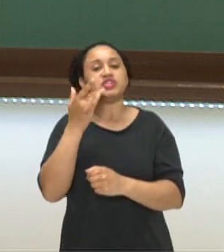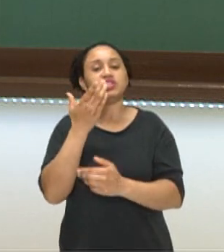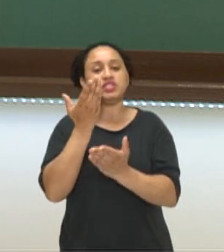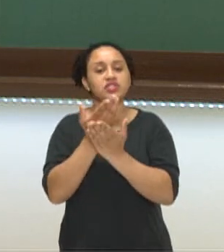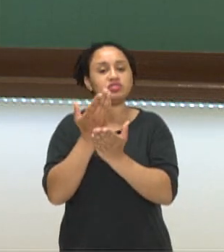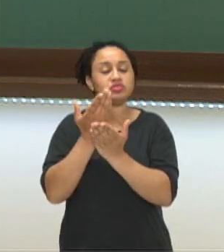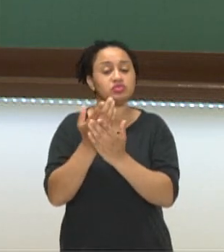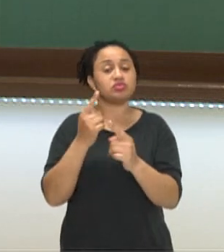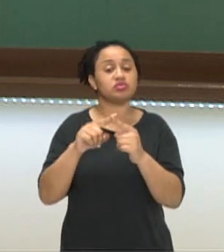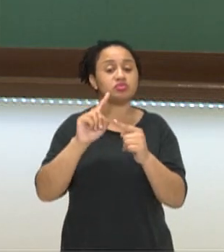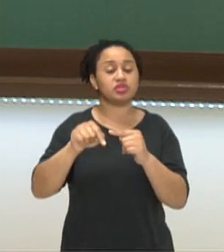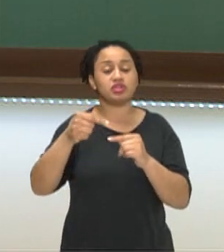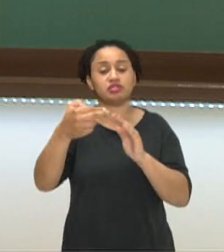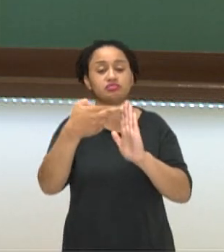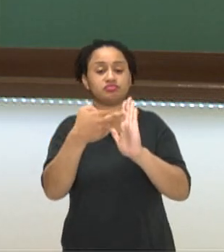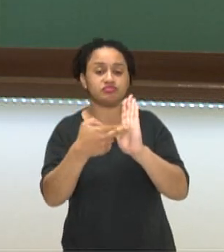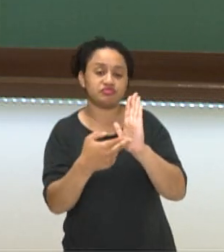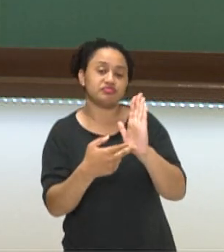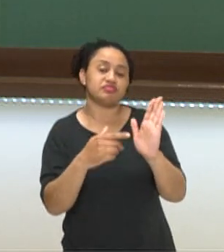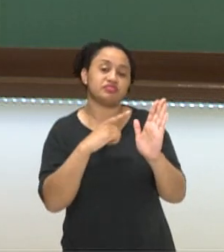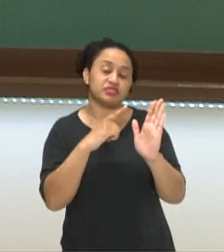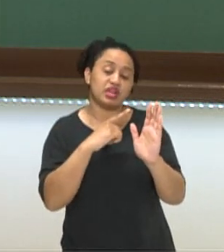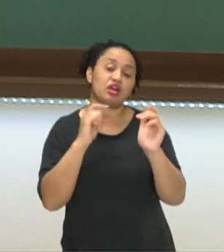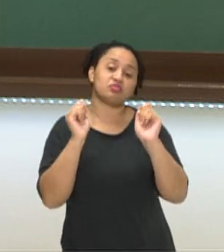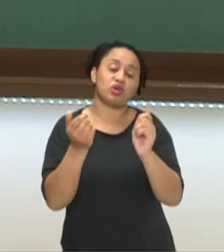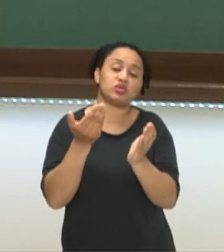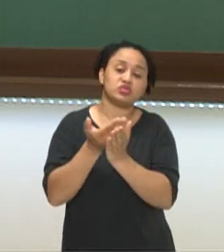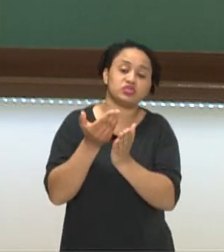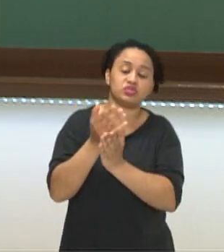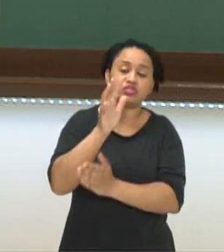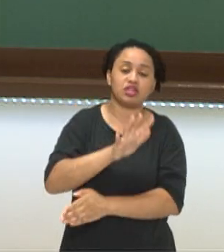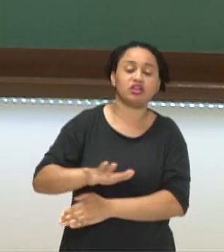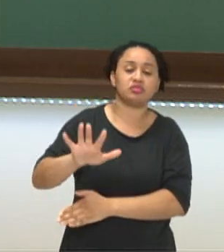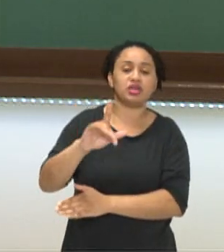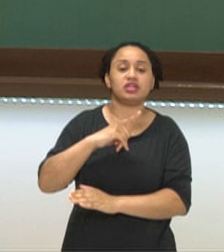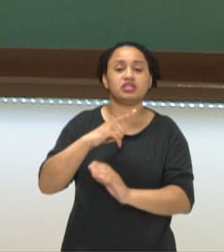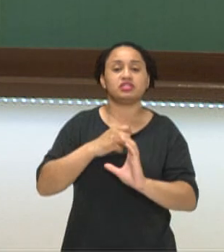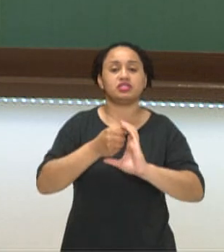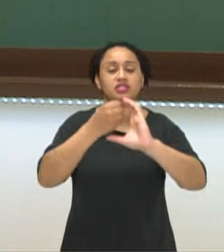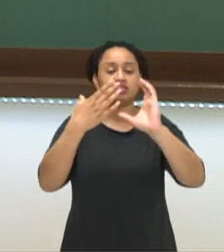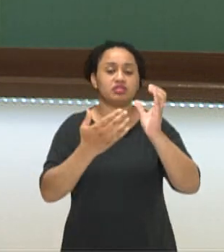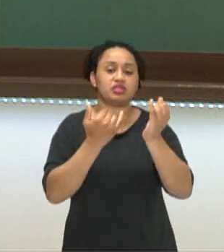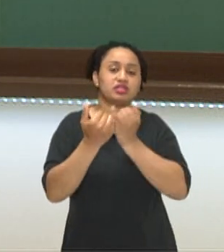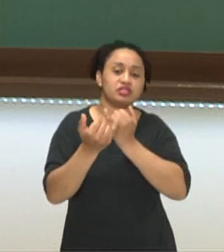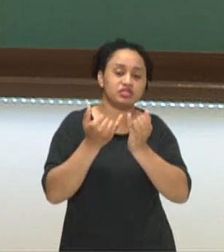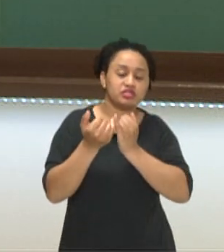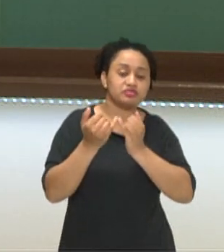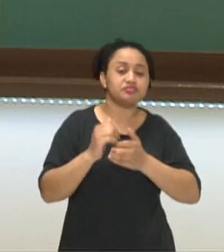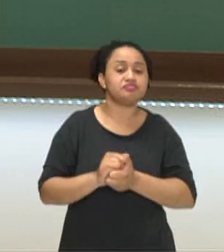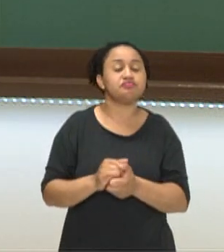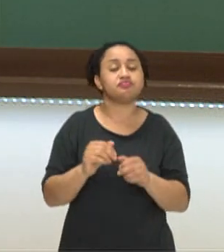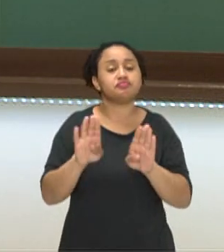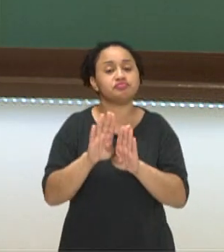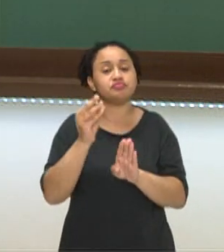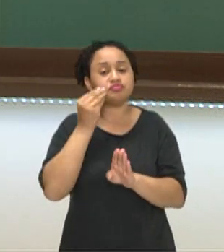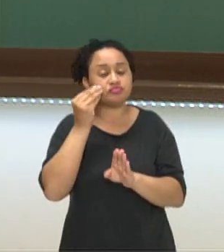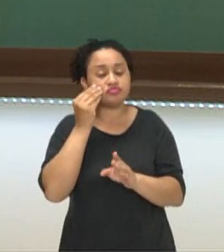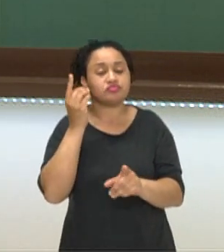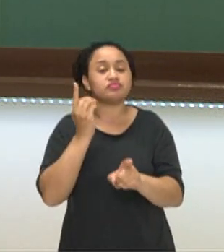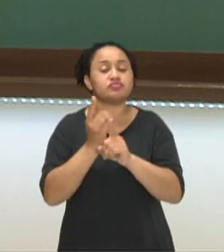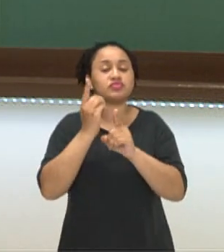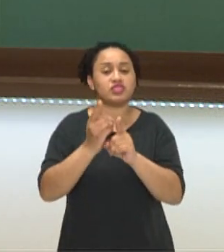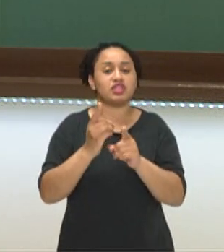pois a partir de um critério posto eu posso estudar uma área com características similares e tentar encontrar